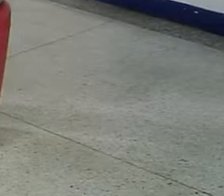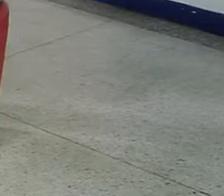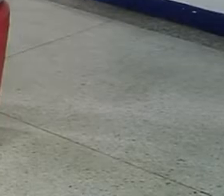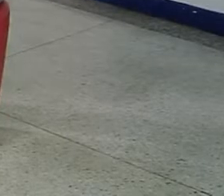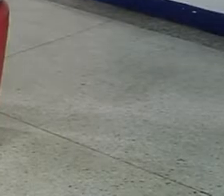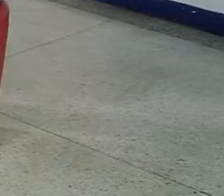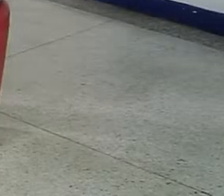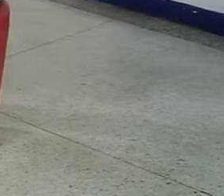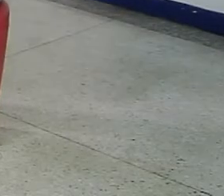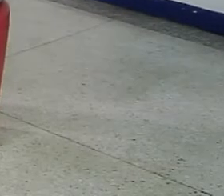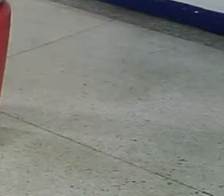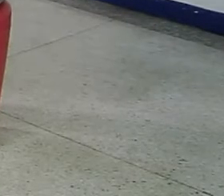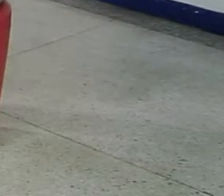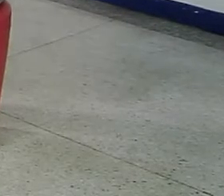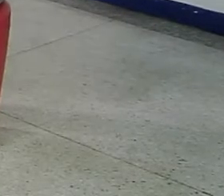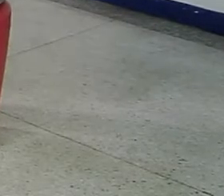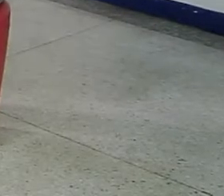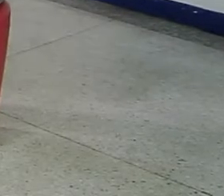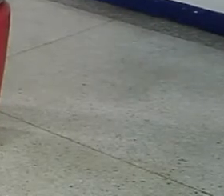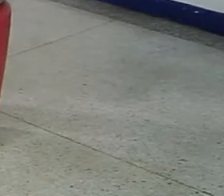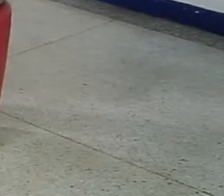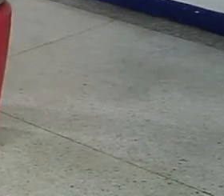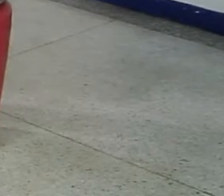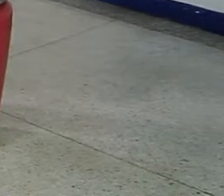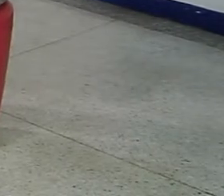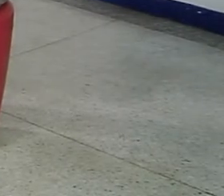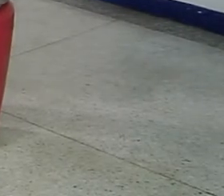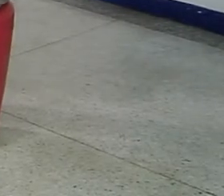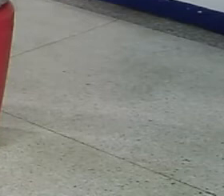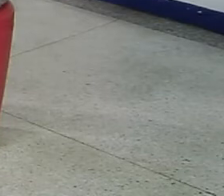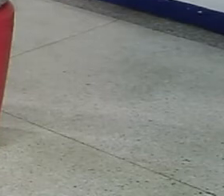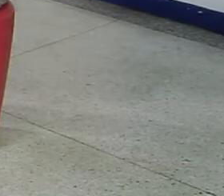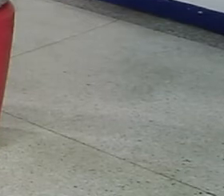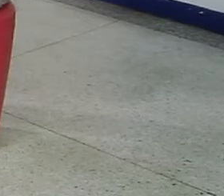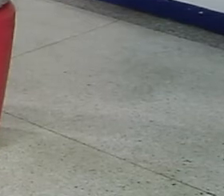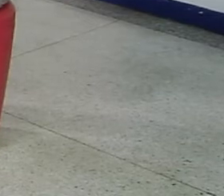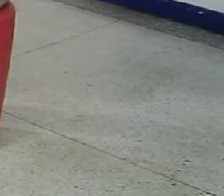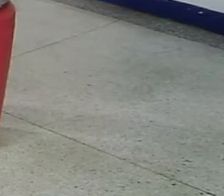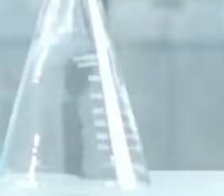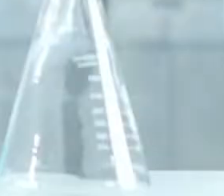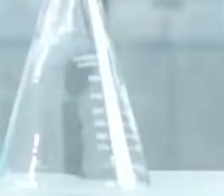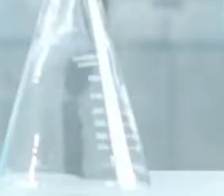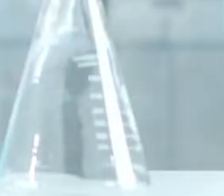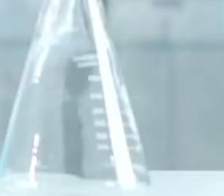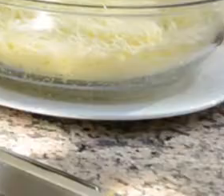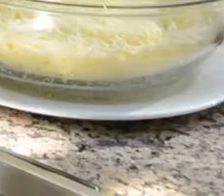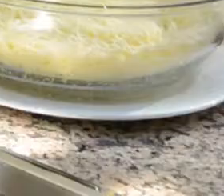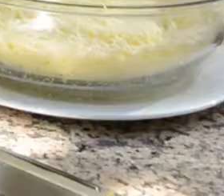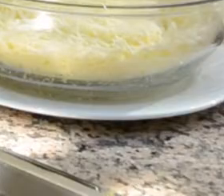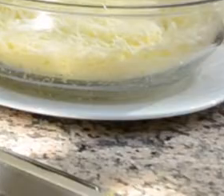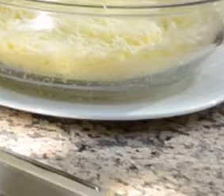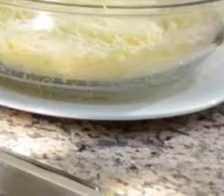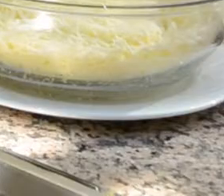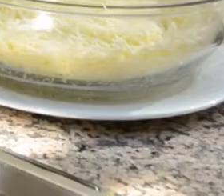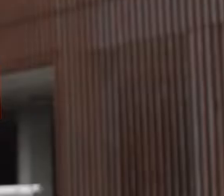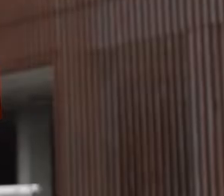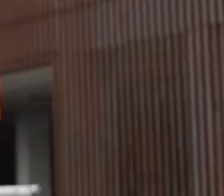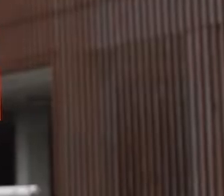Já já a gente volta para falar mais sobre a escolha de profissões. Não sai daí!